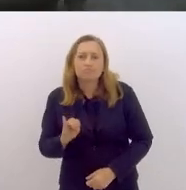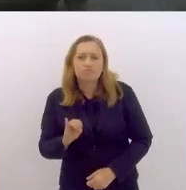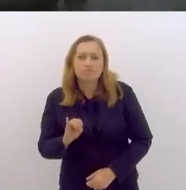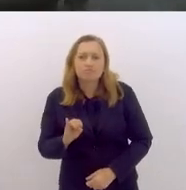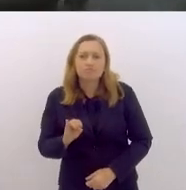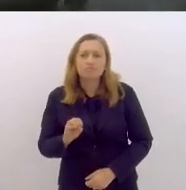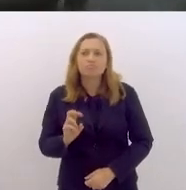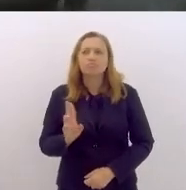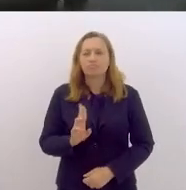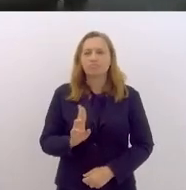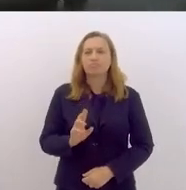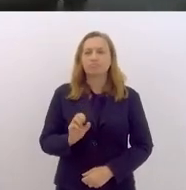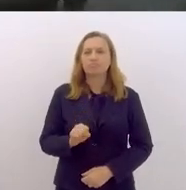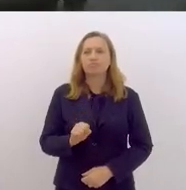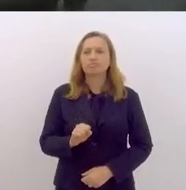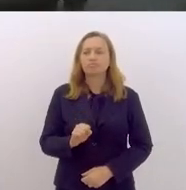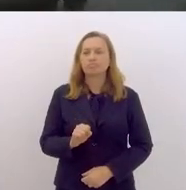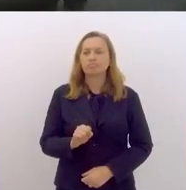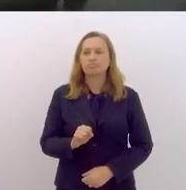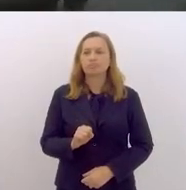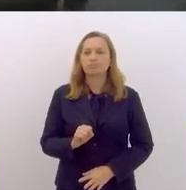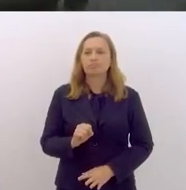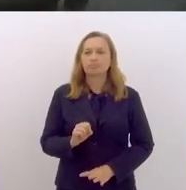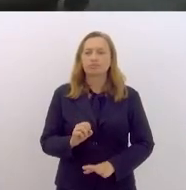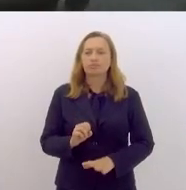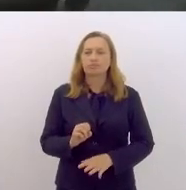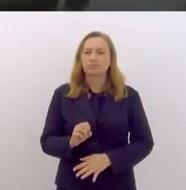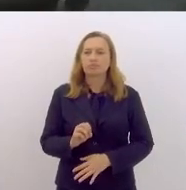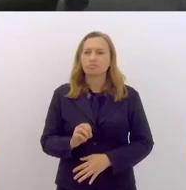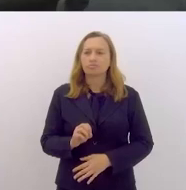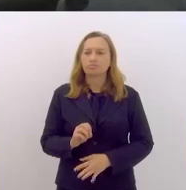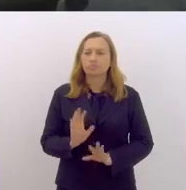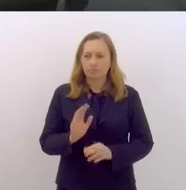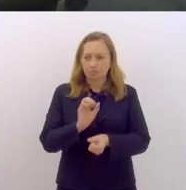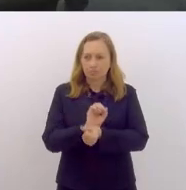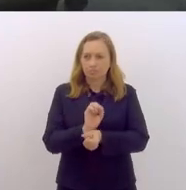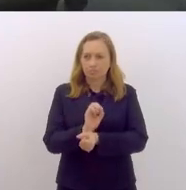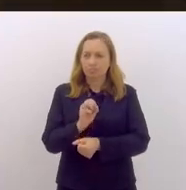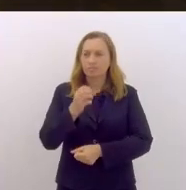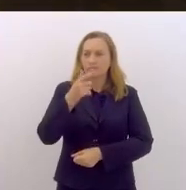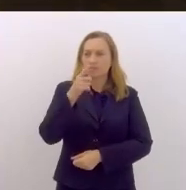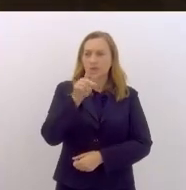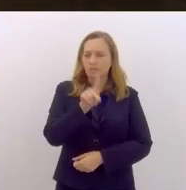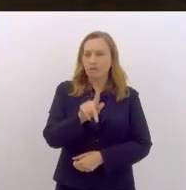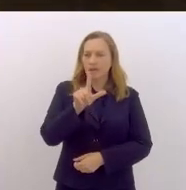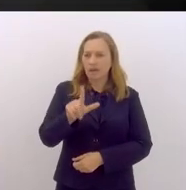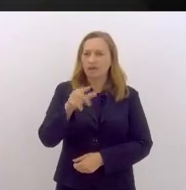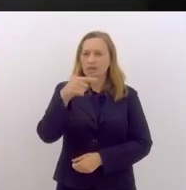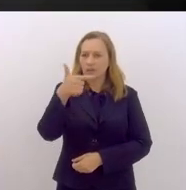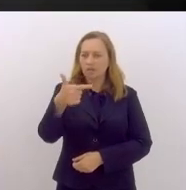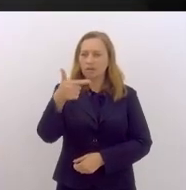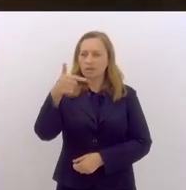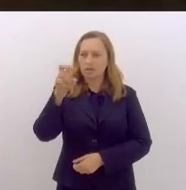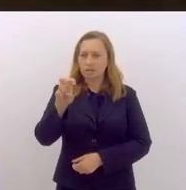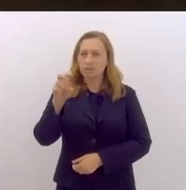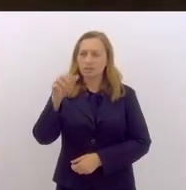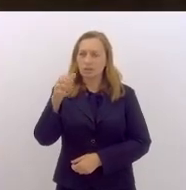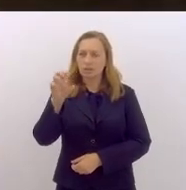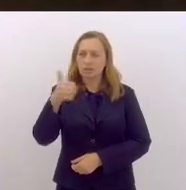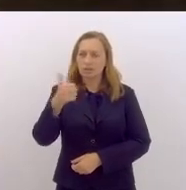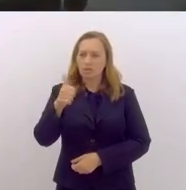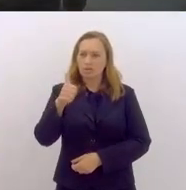Tem número, para discutir, sim. O deputado Carlos Mink, em seguida vou dar um encaminhamento, Vossa Excelência. Só um minutinho, presidente. PL 2511, eu anotei.